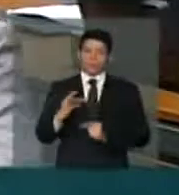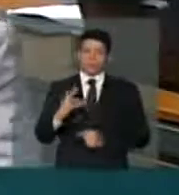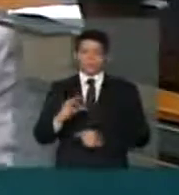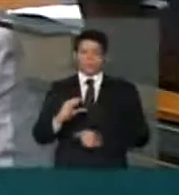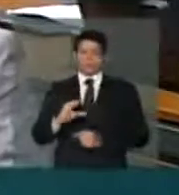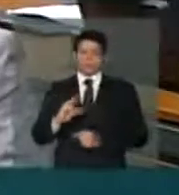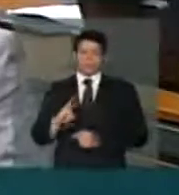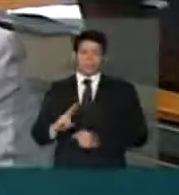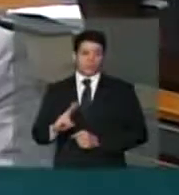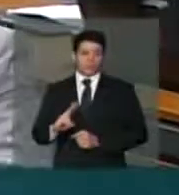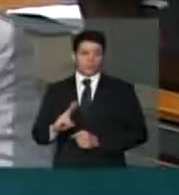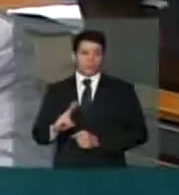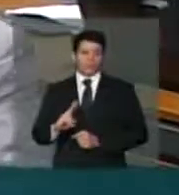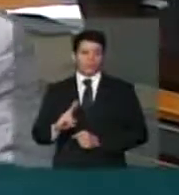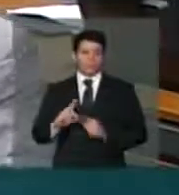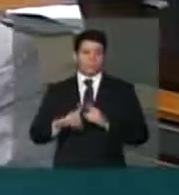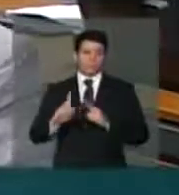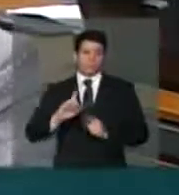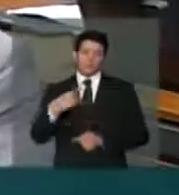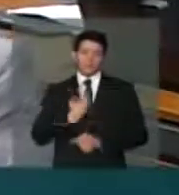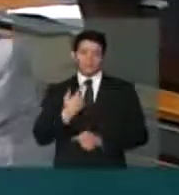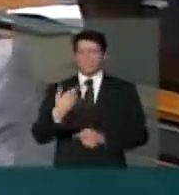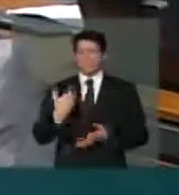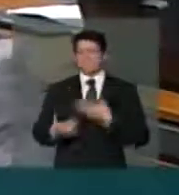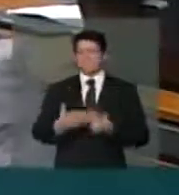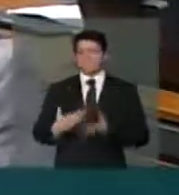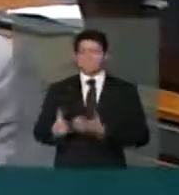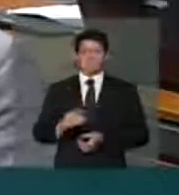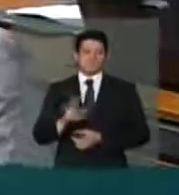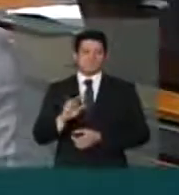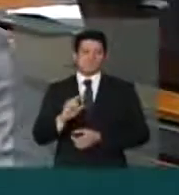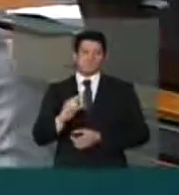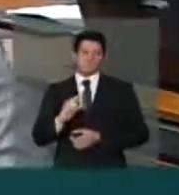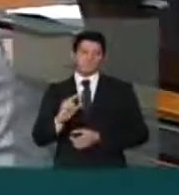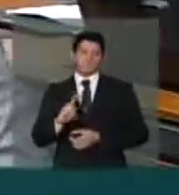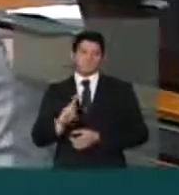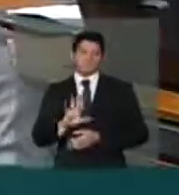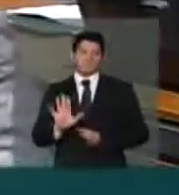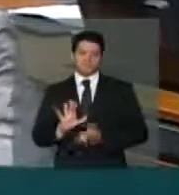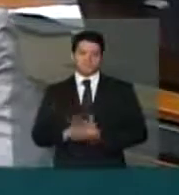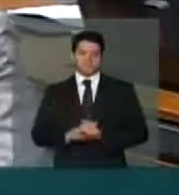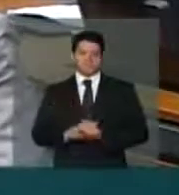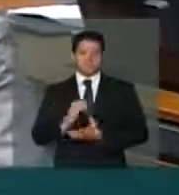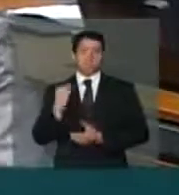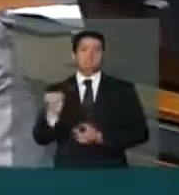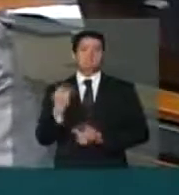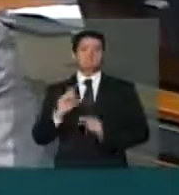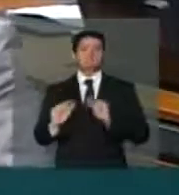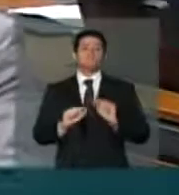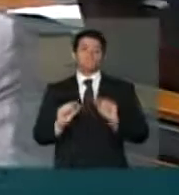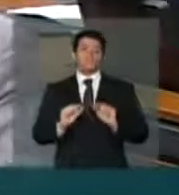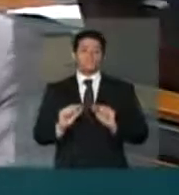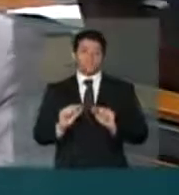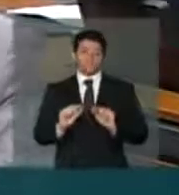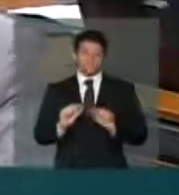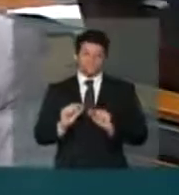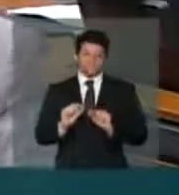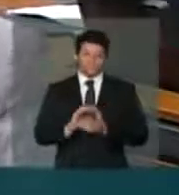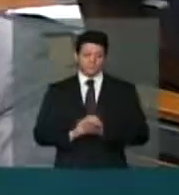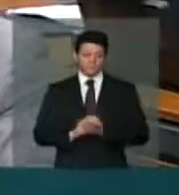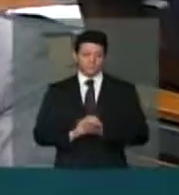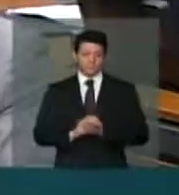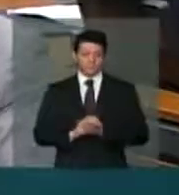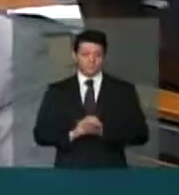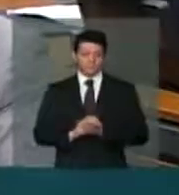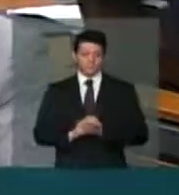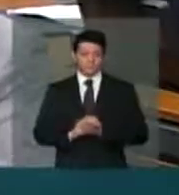União está absolutamente errada. Mas pouco importa. O que é importante dizer é que esse artifício serviu para que o